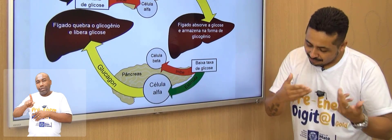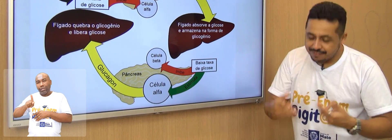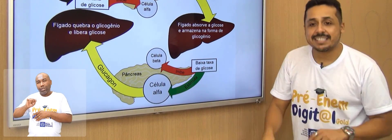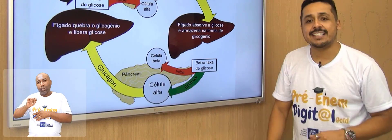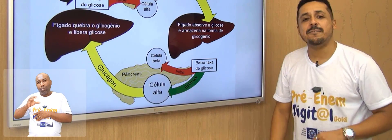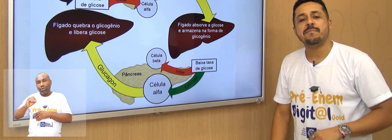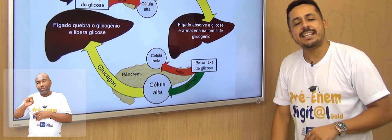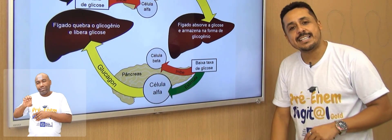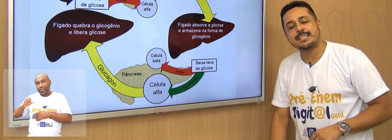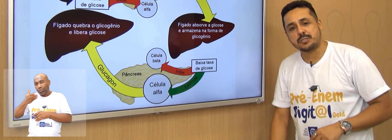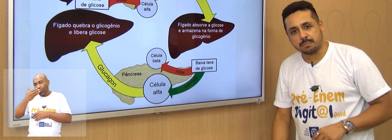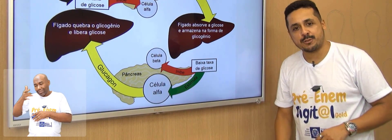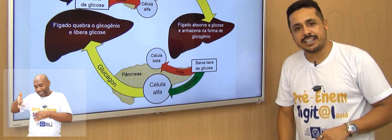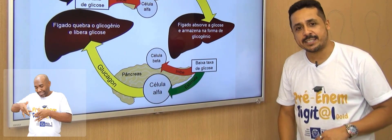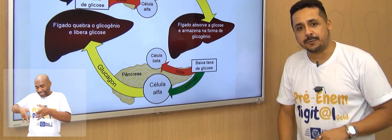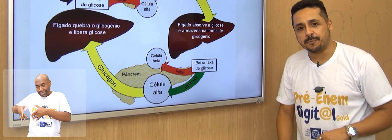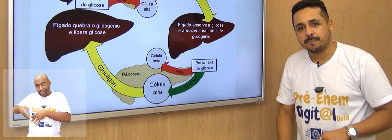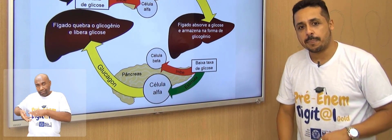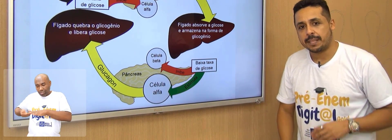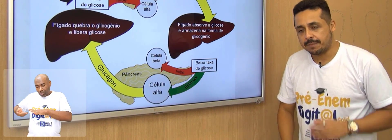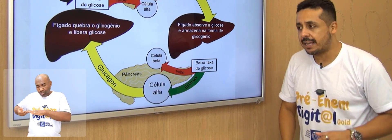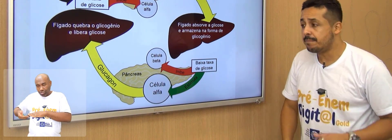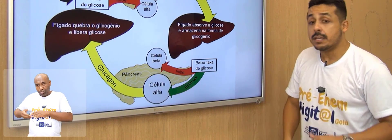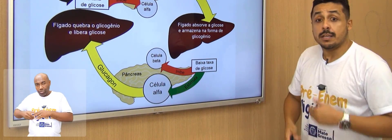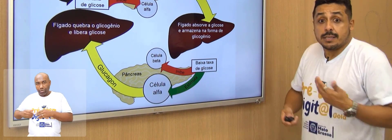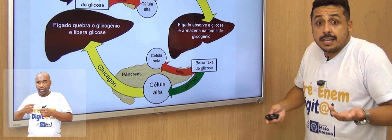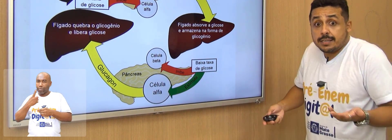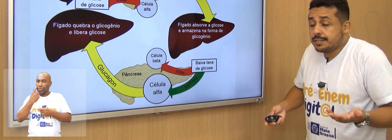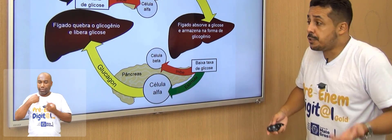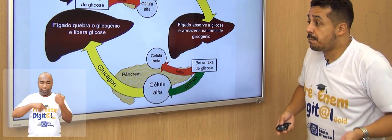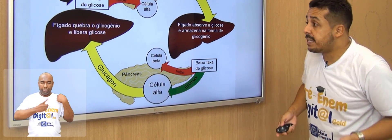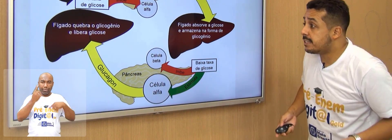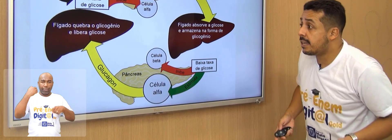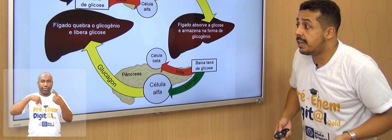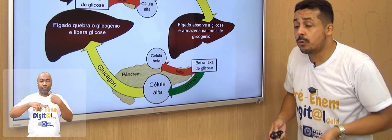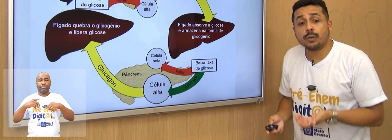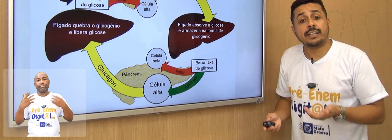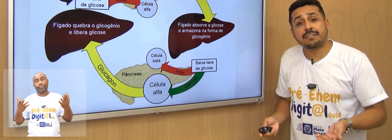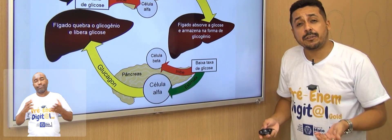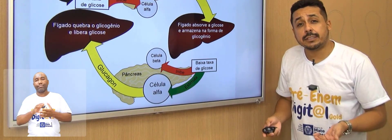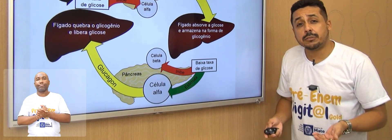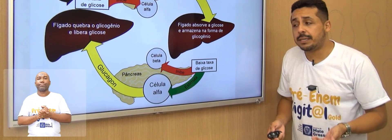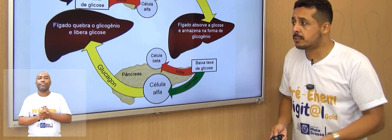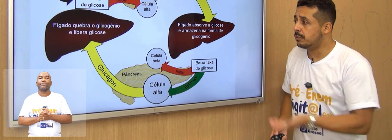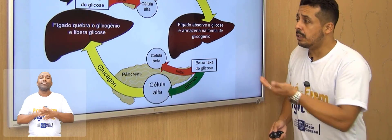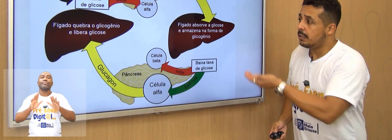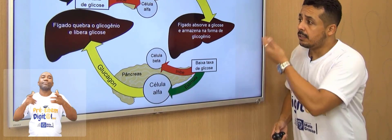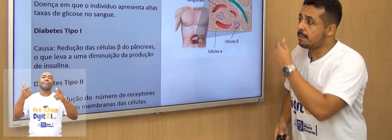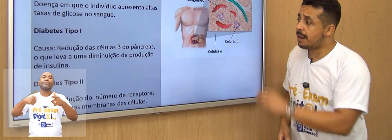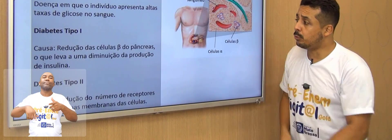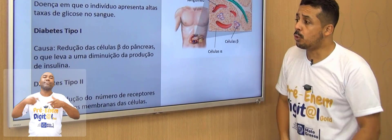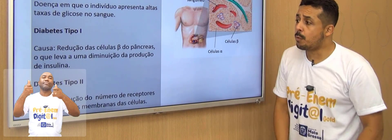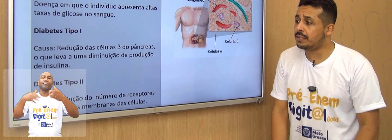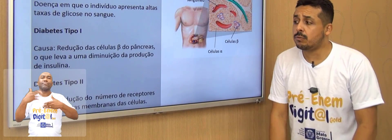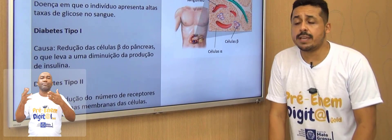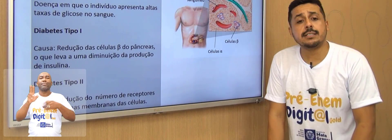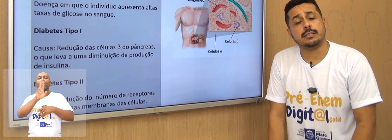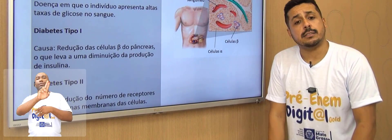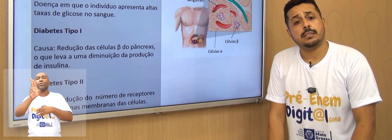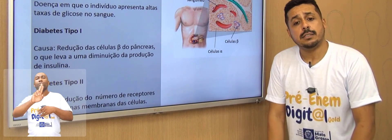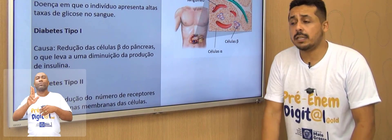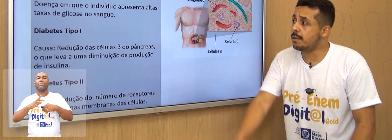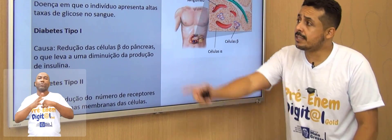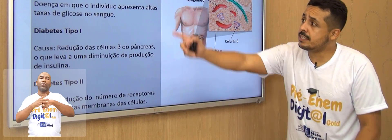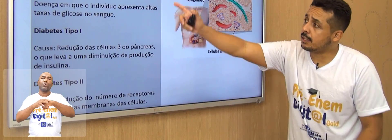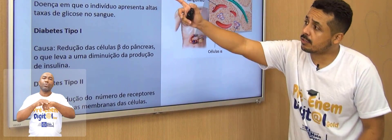e ele vai fazer esse tipo de ação, tá? E aí, gente, para encerrar, o que está faltando mesmo? Lembrar o nome da